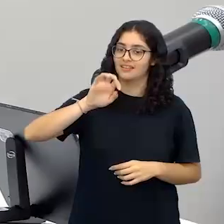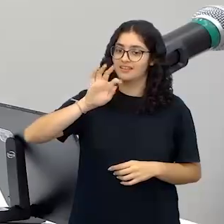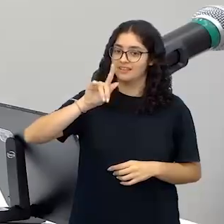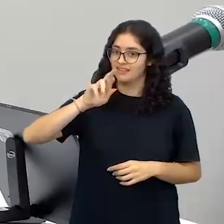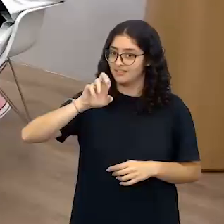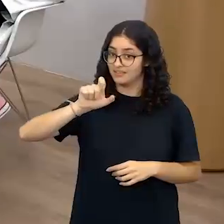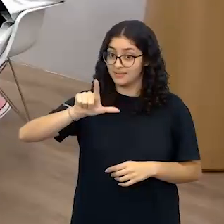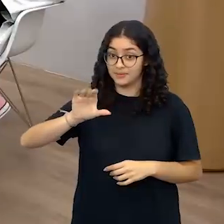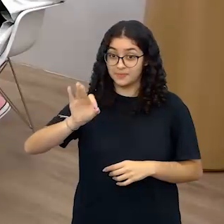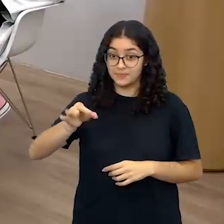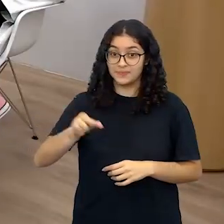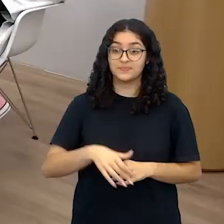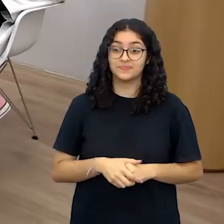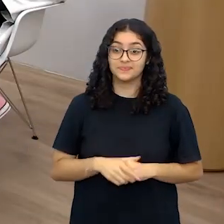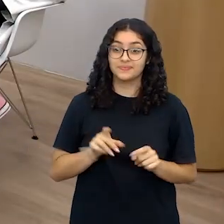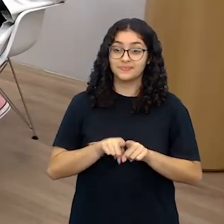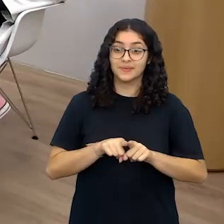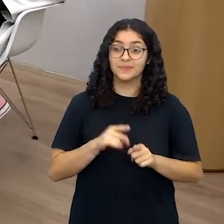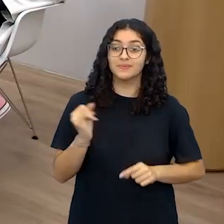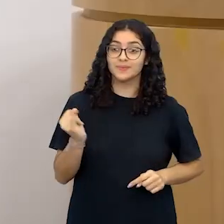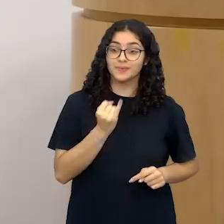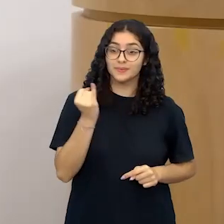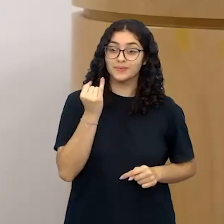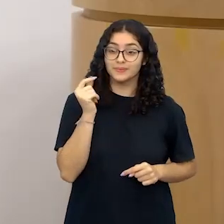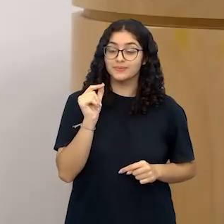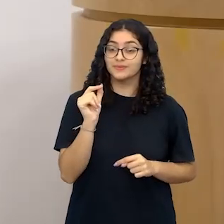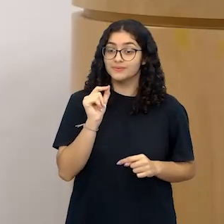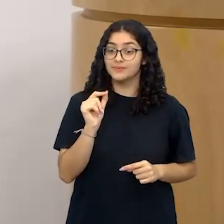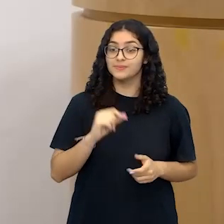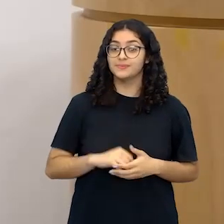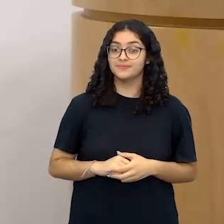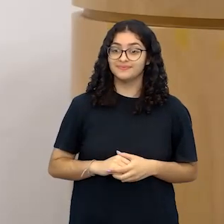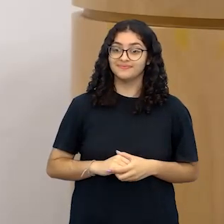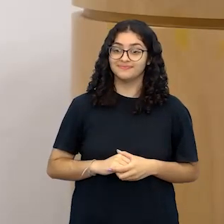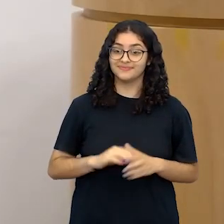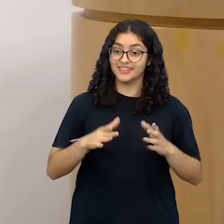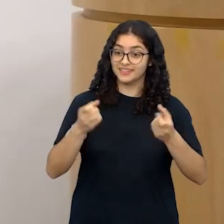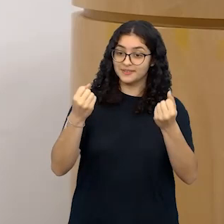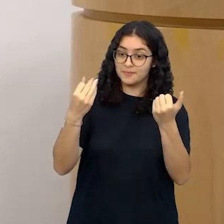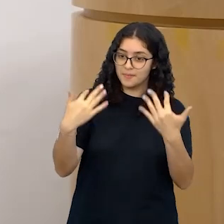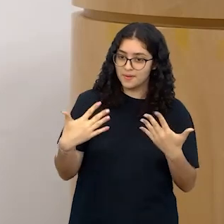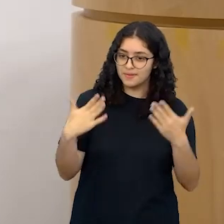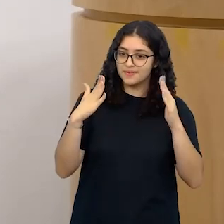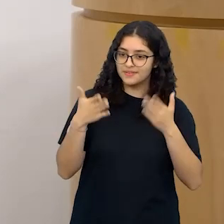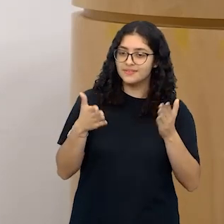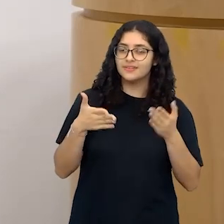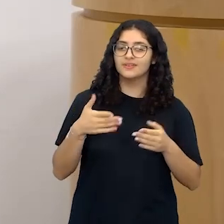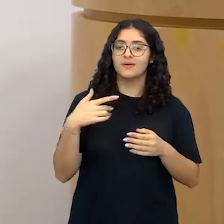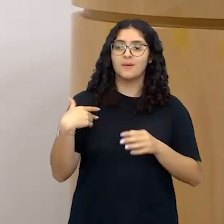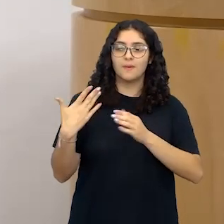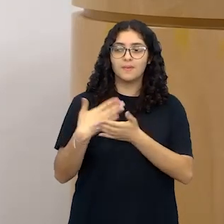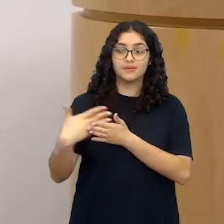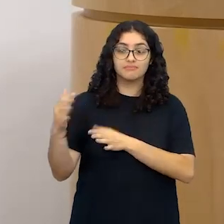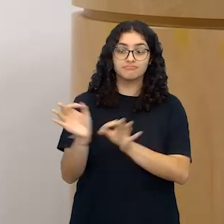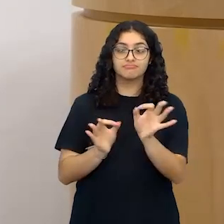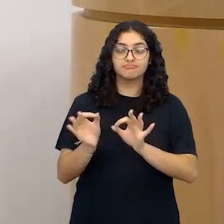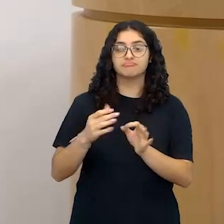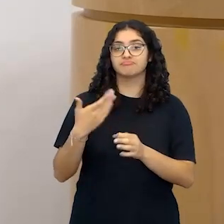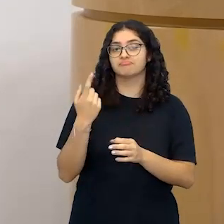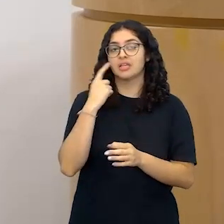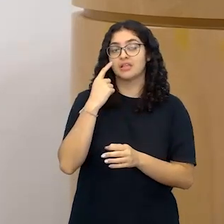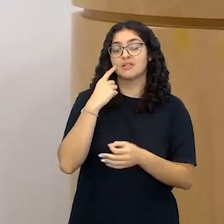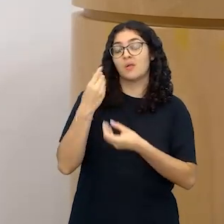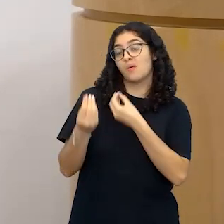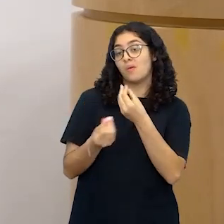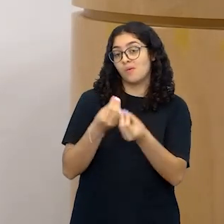essa importância também da gente ter trazido aí para a conversa, né, quando eu e o Adriano começamos a construir a pauta para trazer